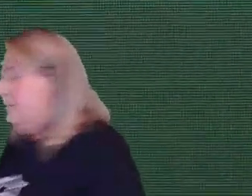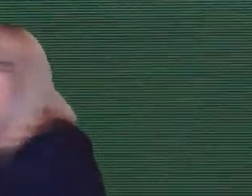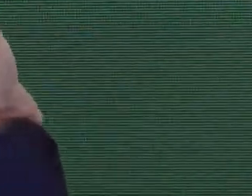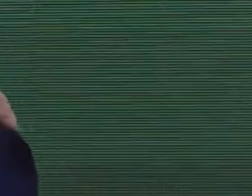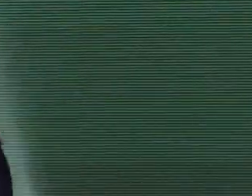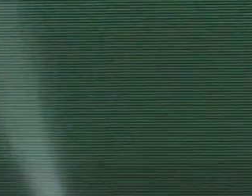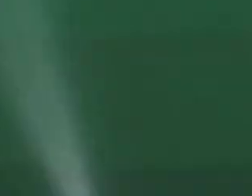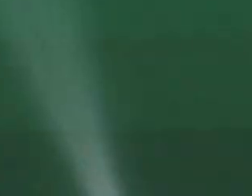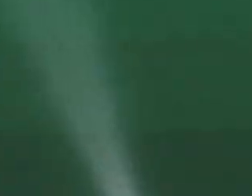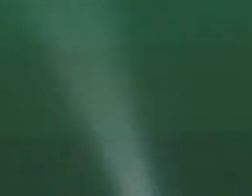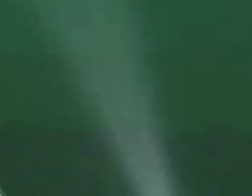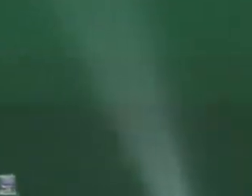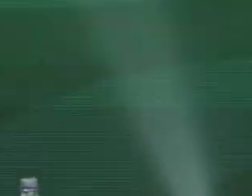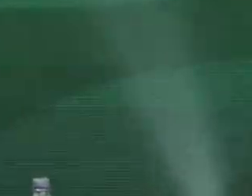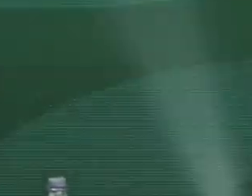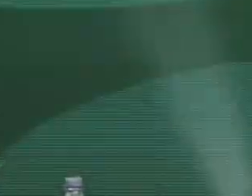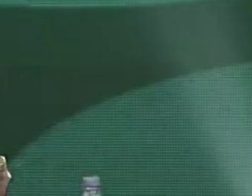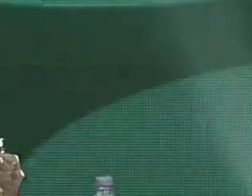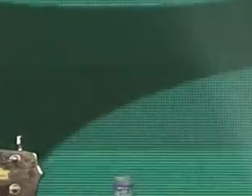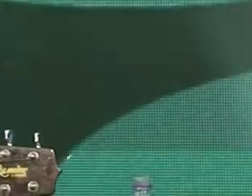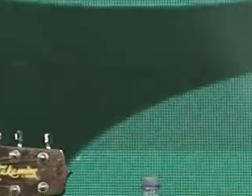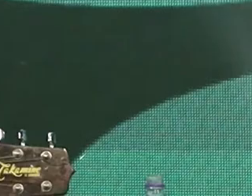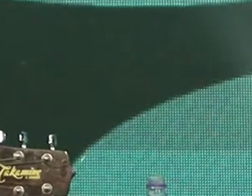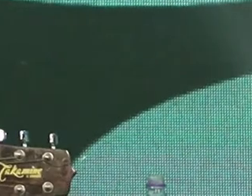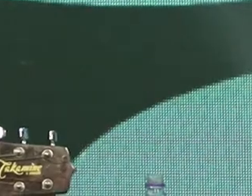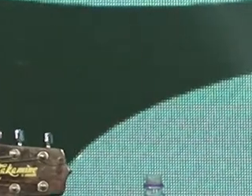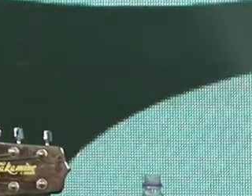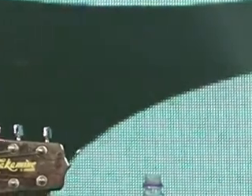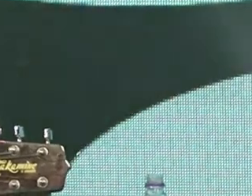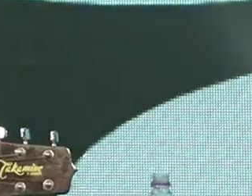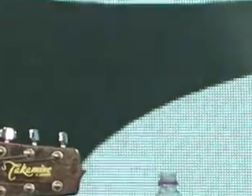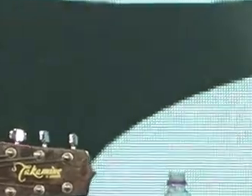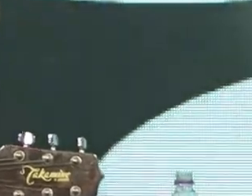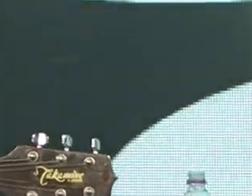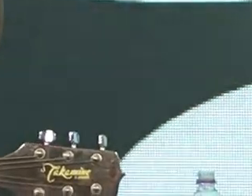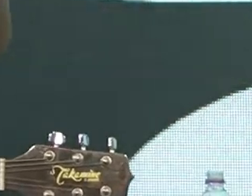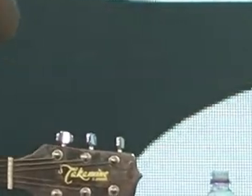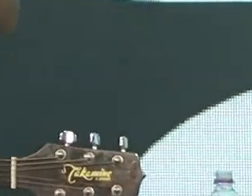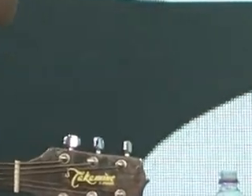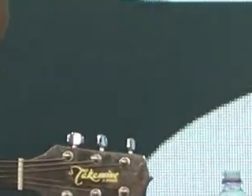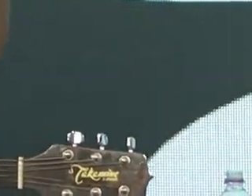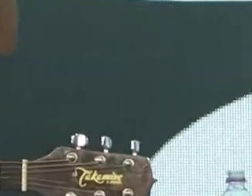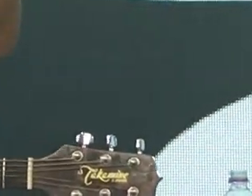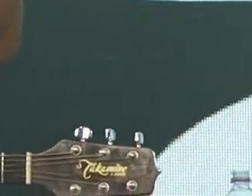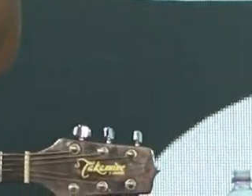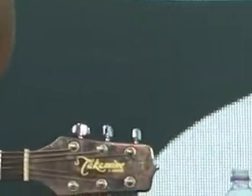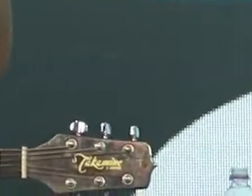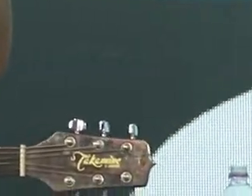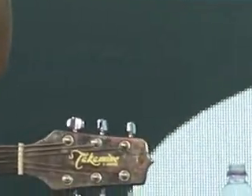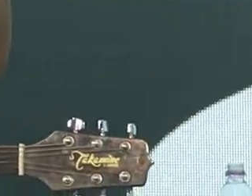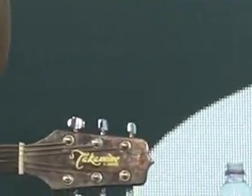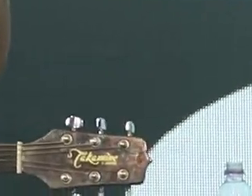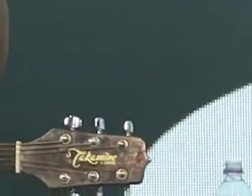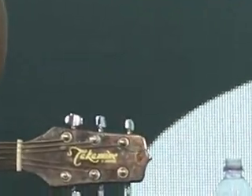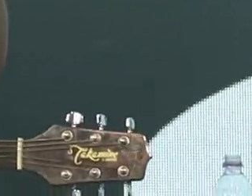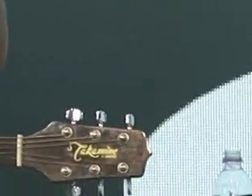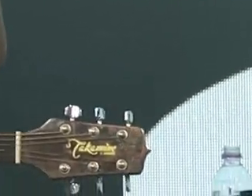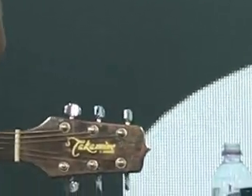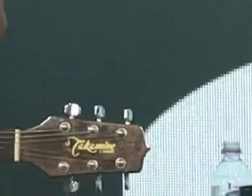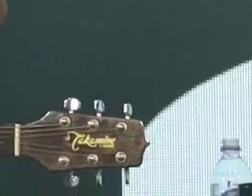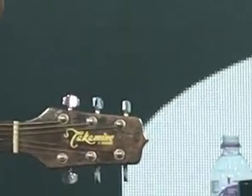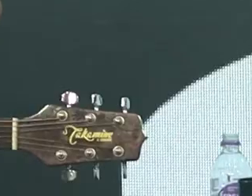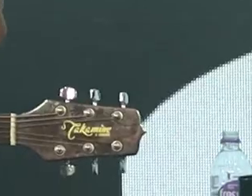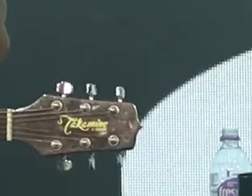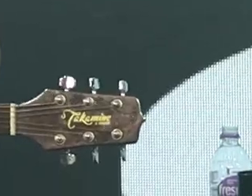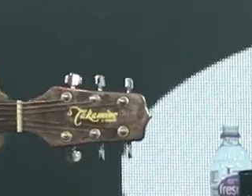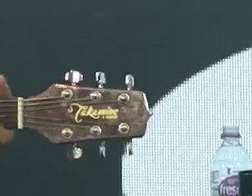Então vai, já que a galera pediu Gustavo Lima, eu vou fazer uma que eu gosto muito lá atrás, um dos primeiros sucessos do Gustavo, que a